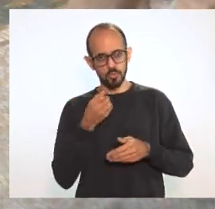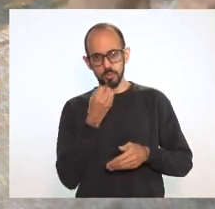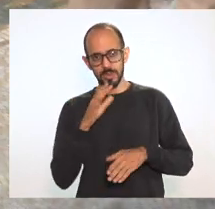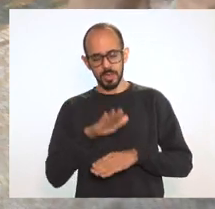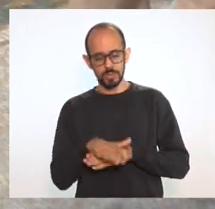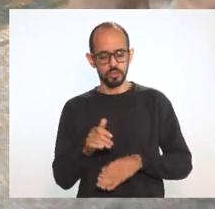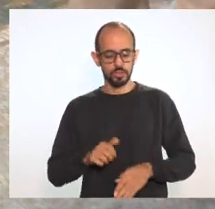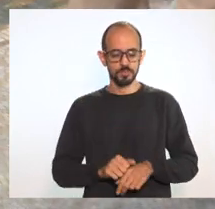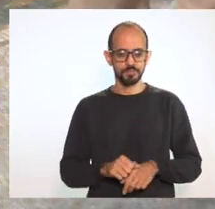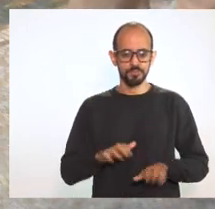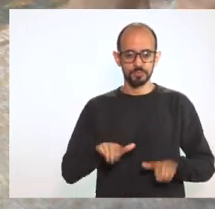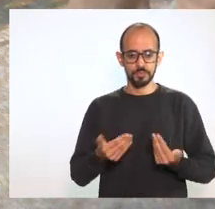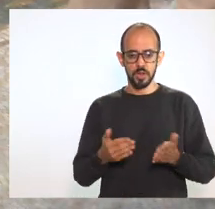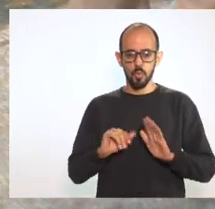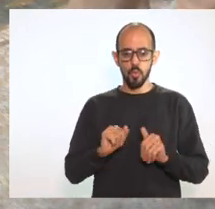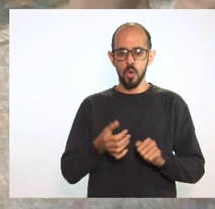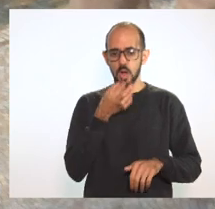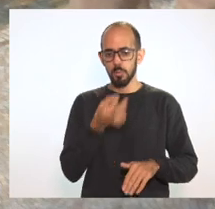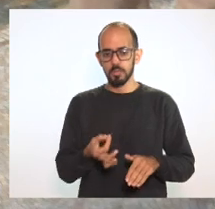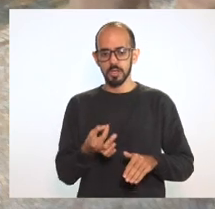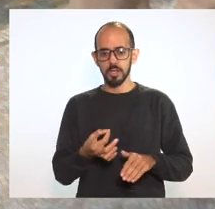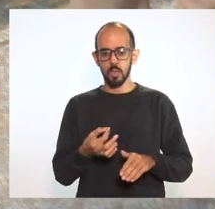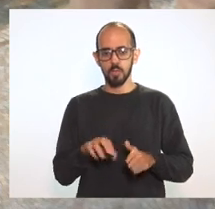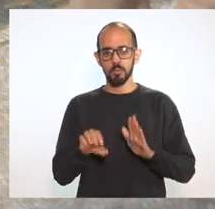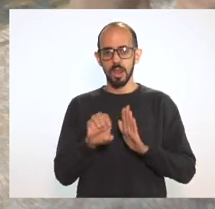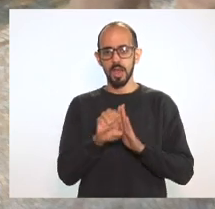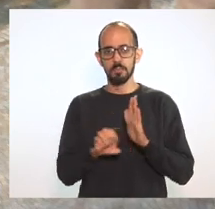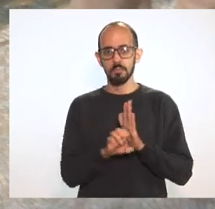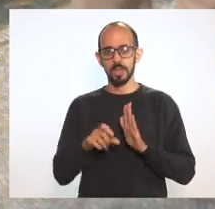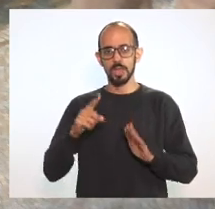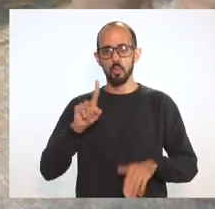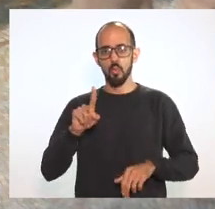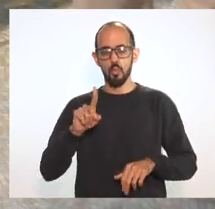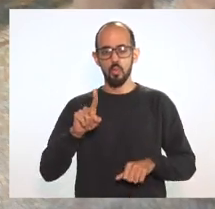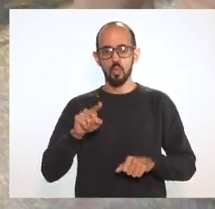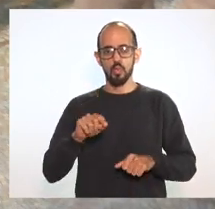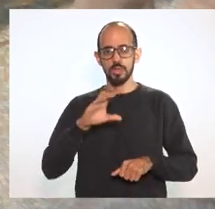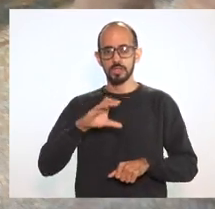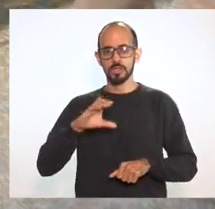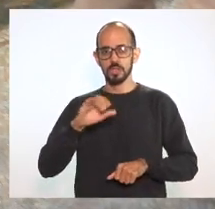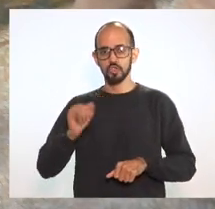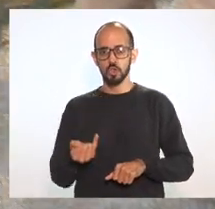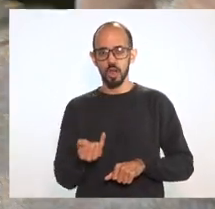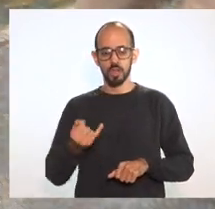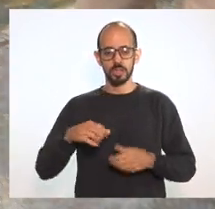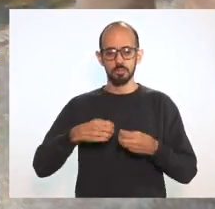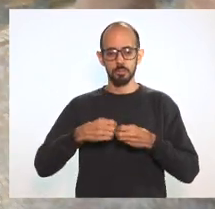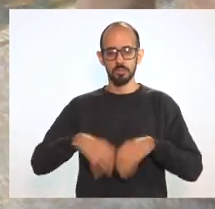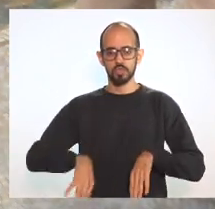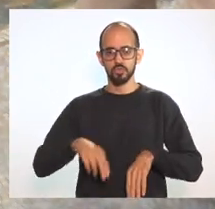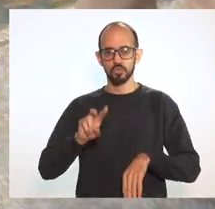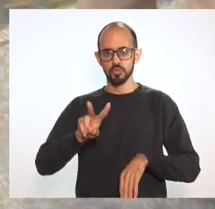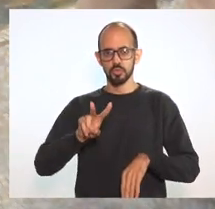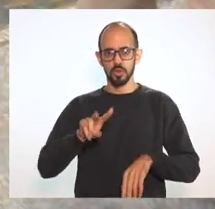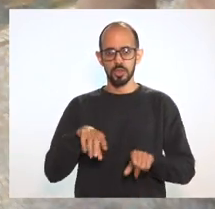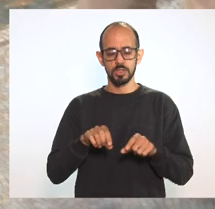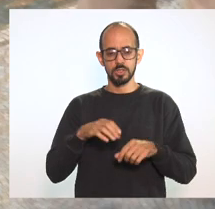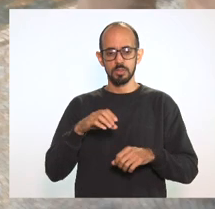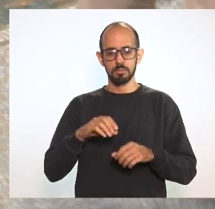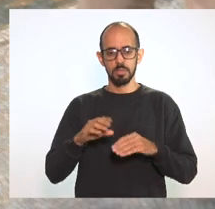pela prejudicabilidade da emenda 1, pela emenda 1 da CCJ. Pela prejudicabilidade da emenda 2, pela emenda 2 da